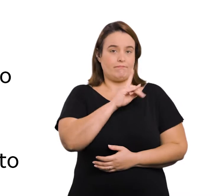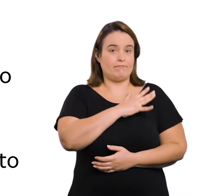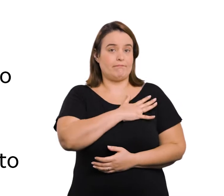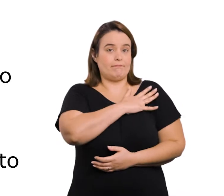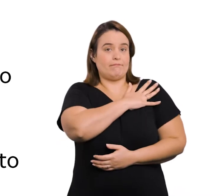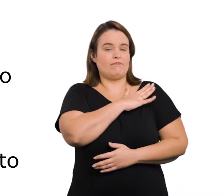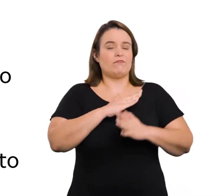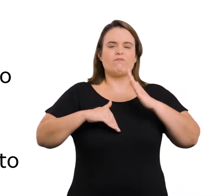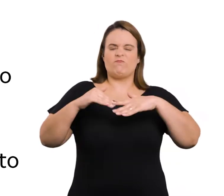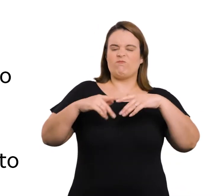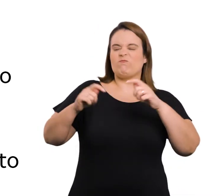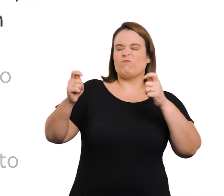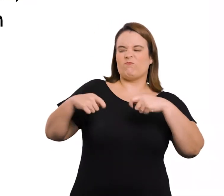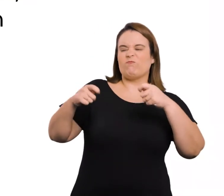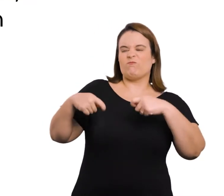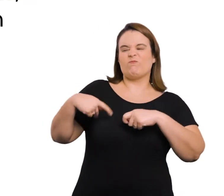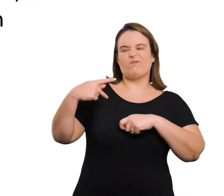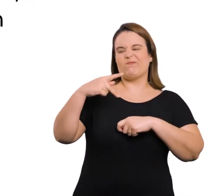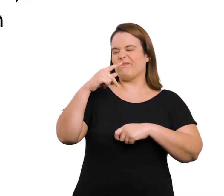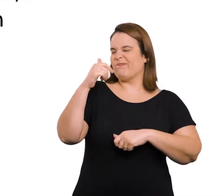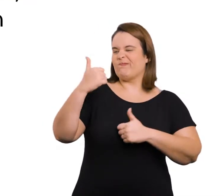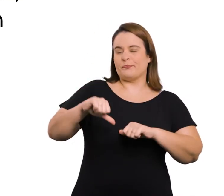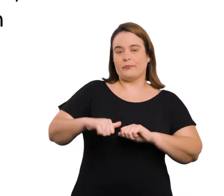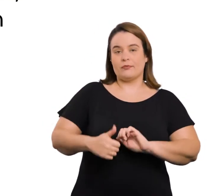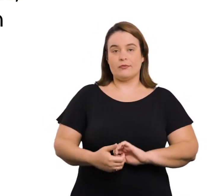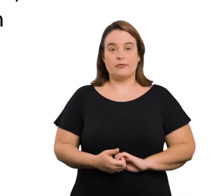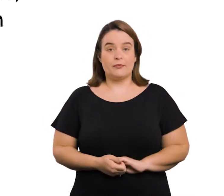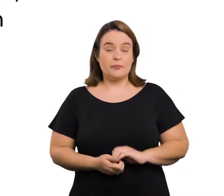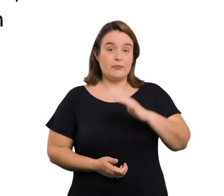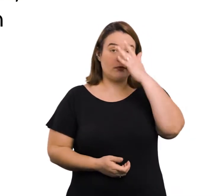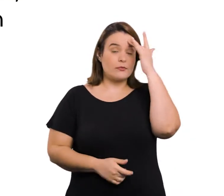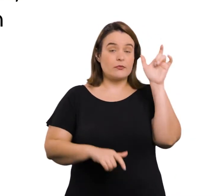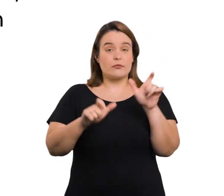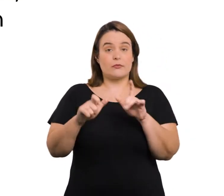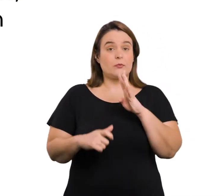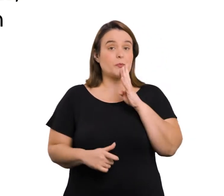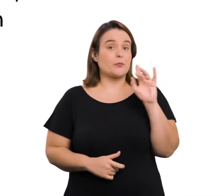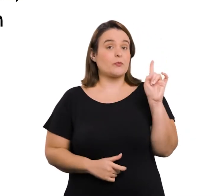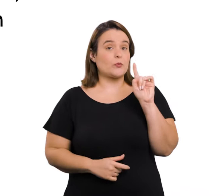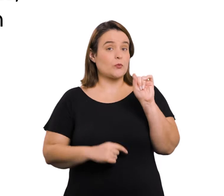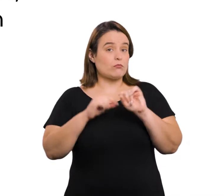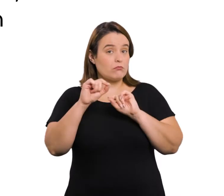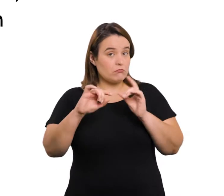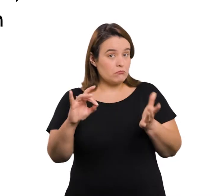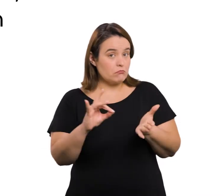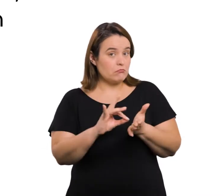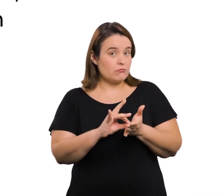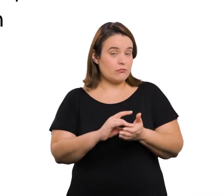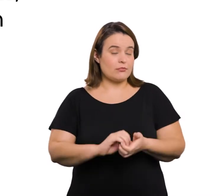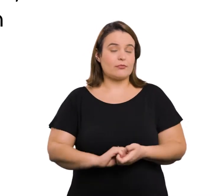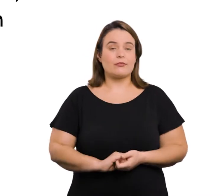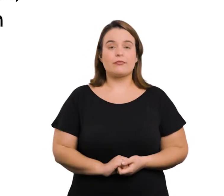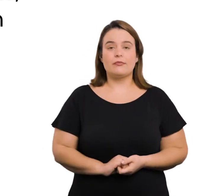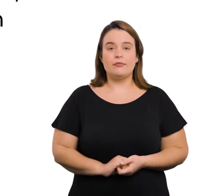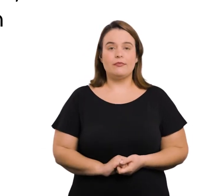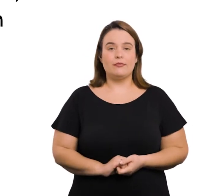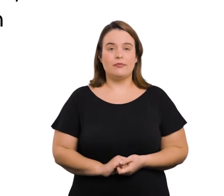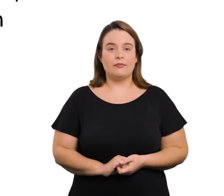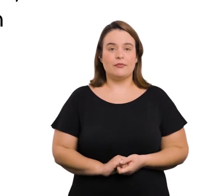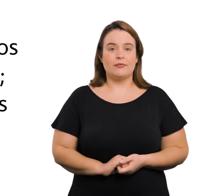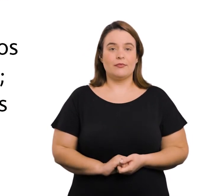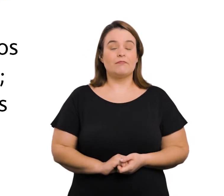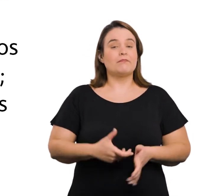desconhecidos, preconceito quanto às suas capacidades e possibilidades, desconhecimento das pessoas em relação à sua